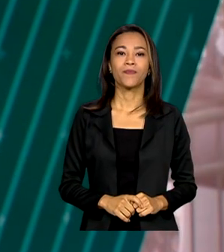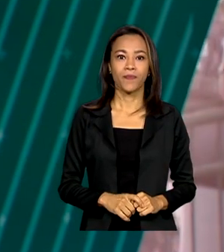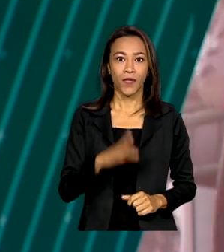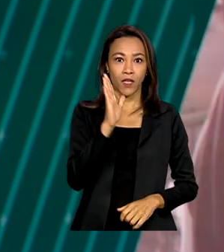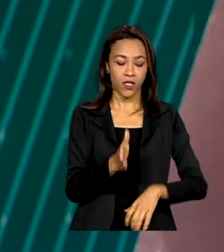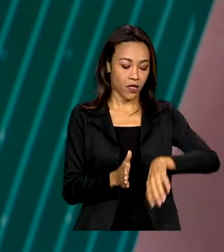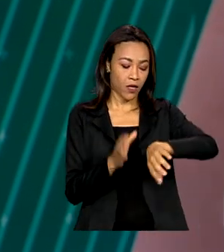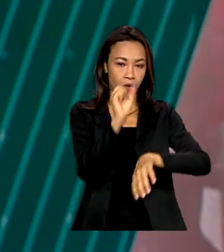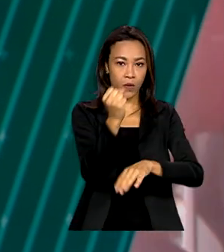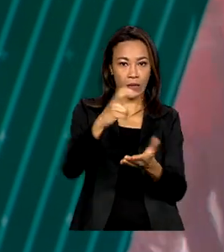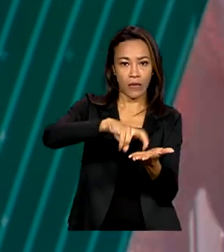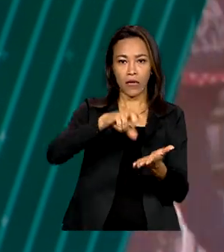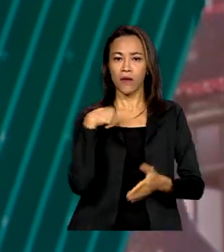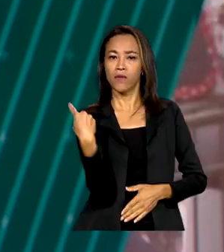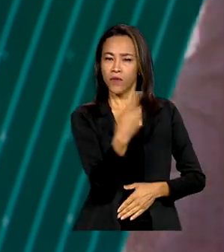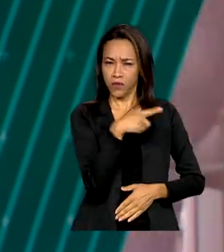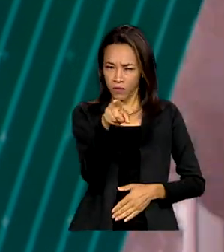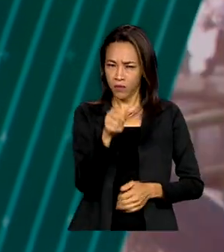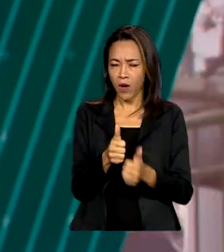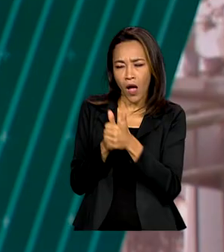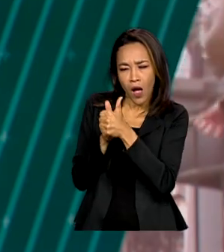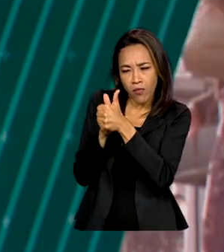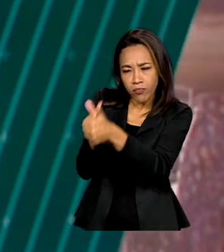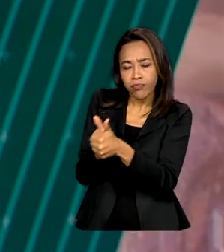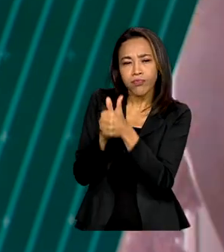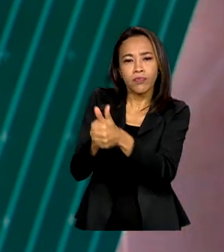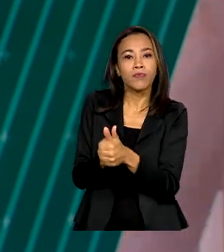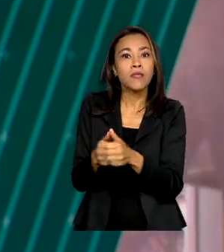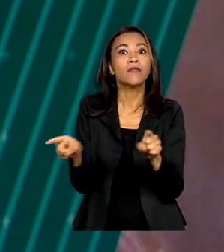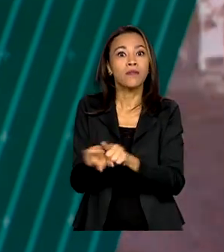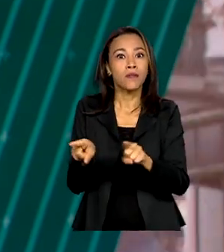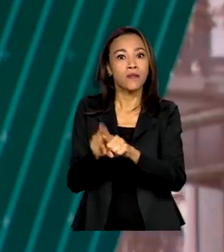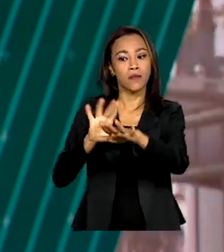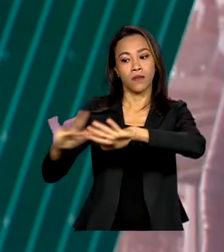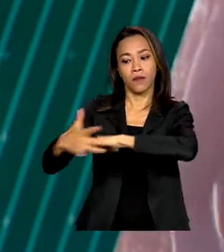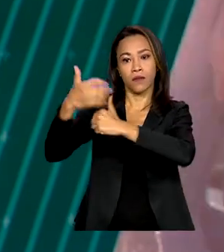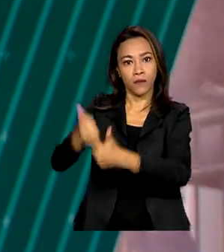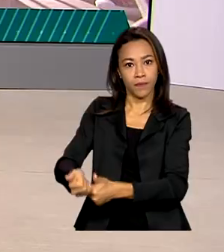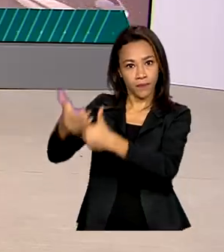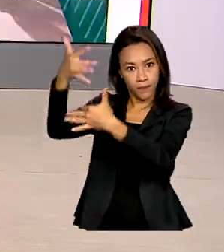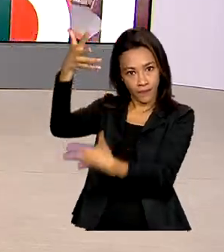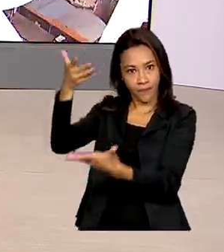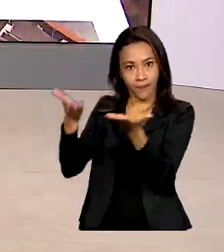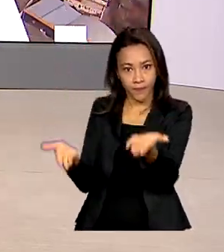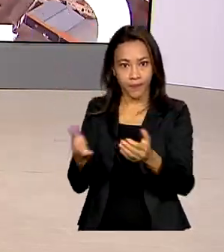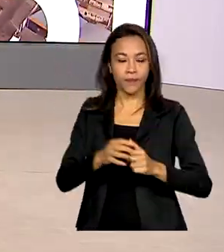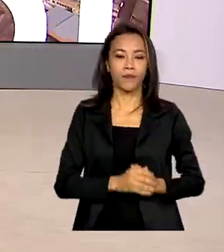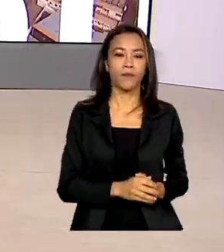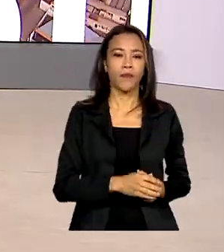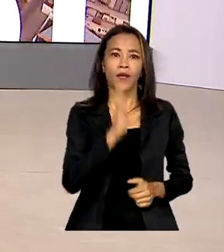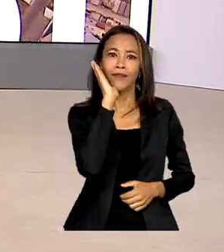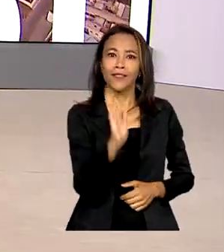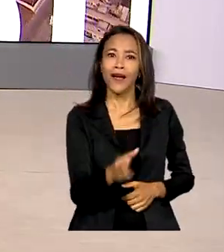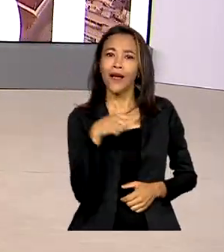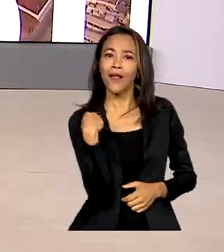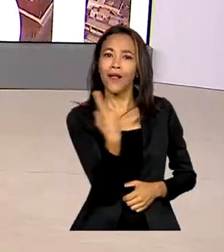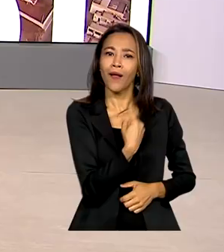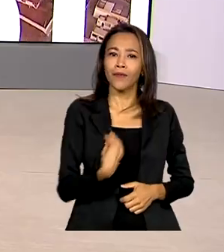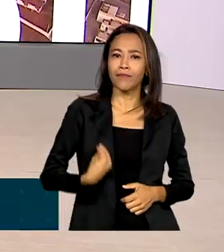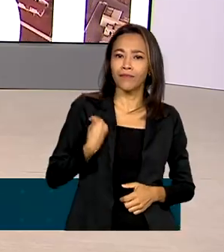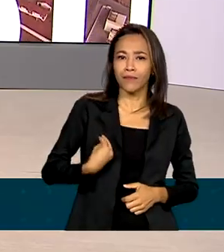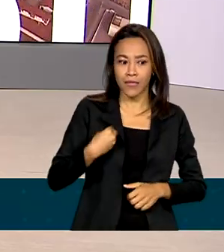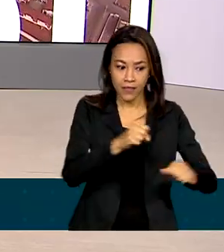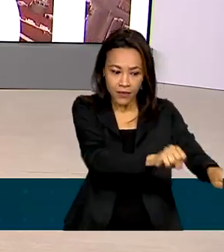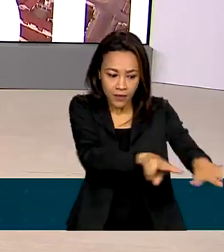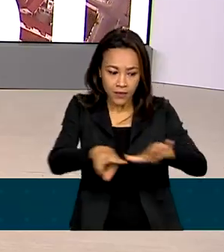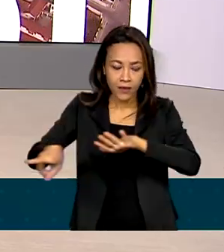Oito horas da manhã, você pode nos acompanhar ao vivo também pelas redes sociais. Estamos na Semana da Mulher e